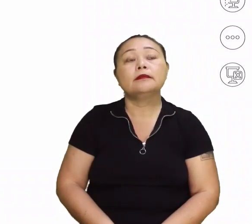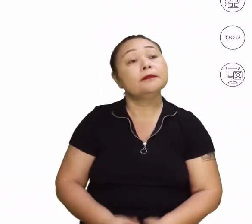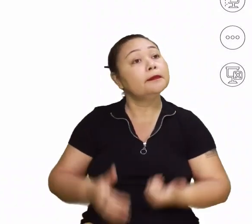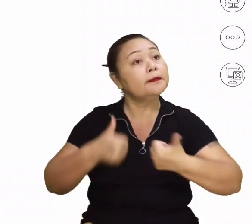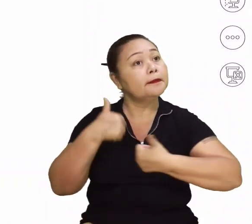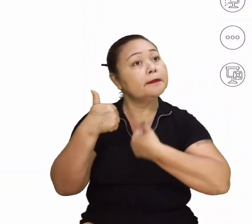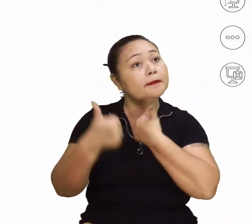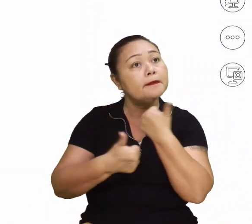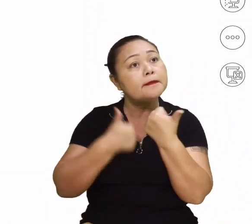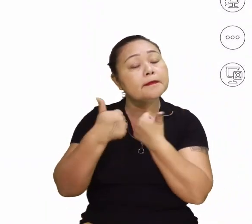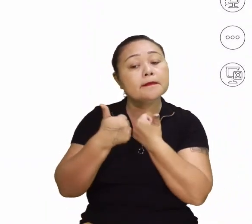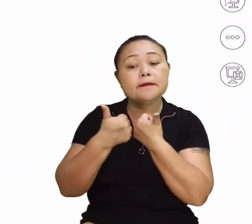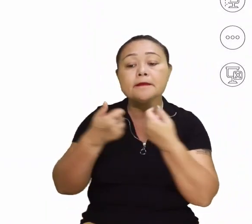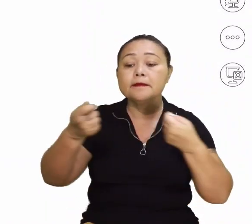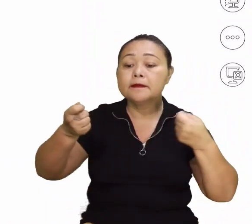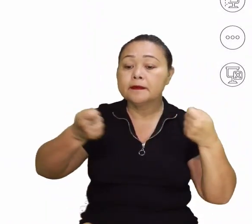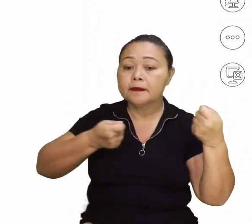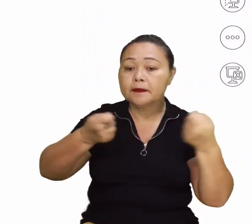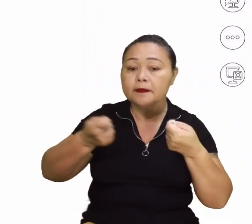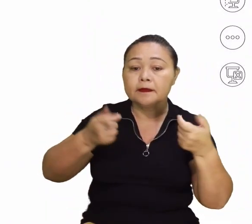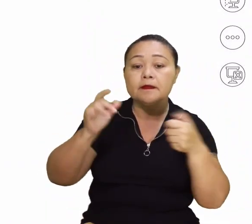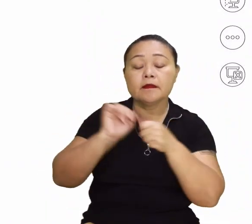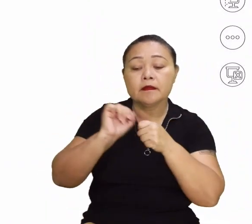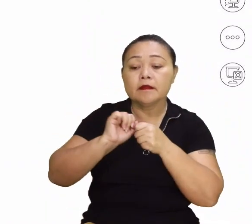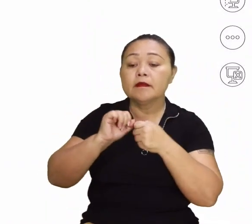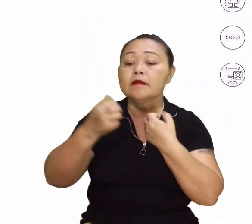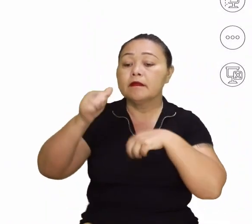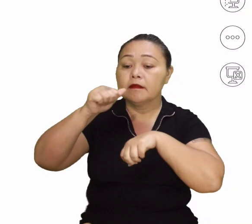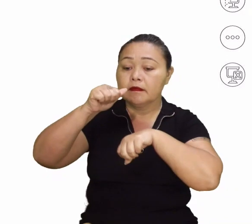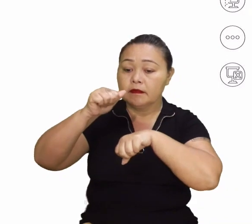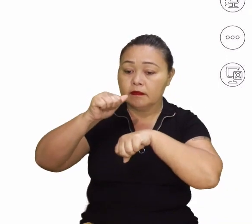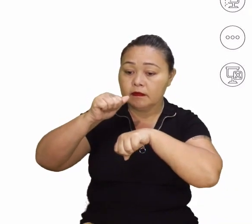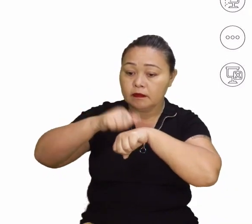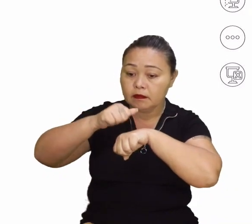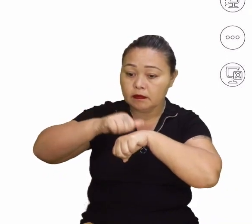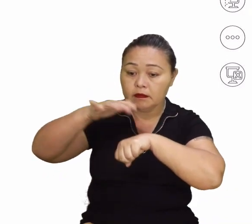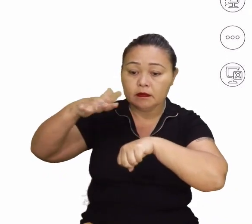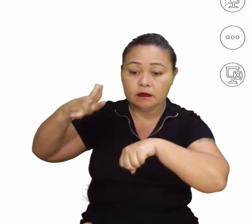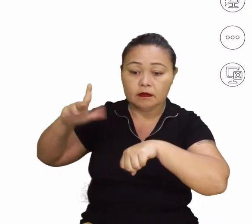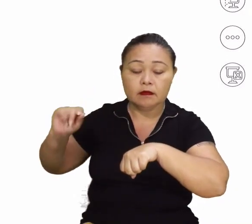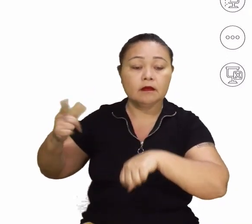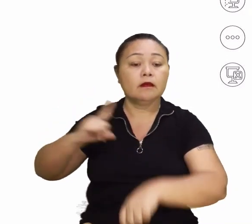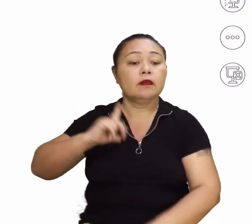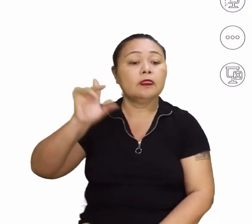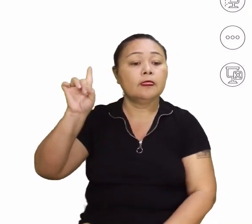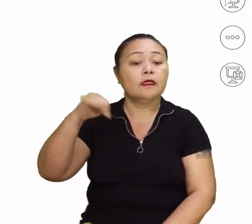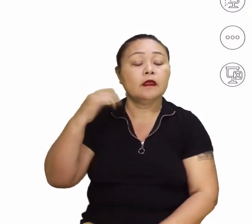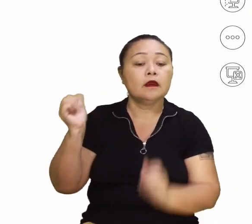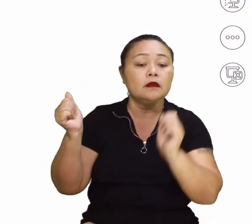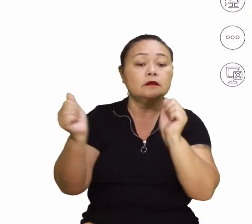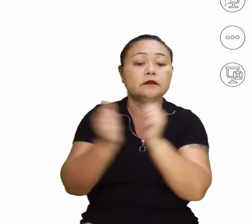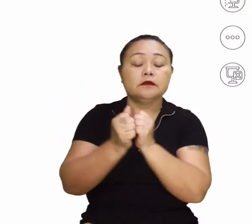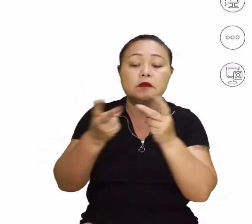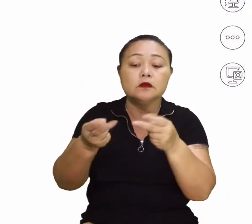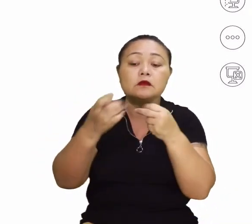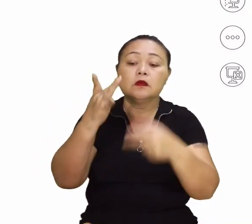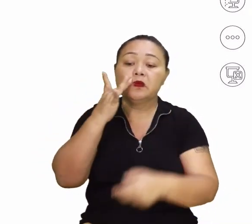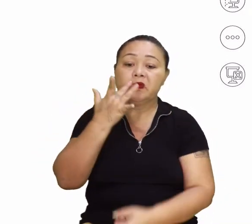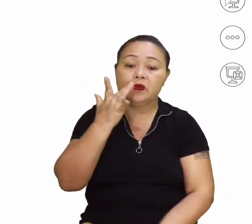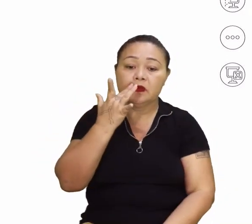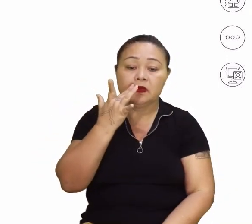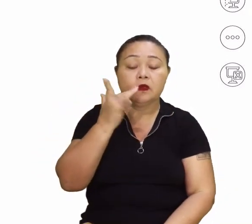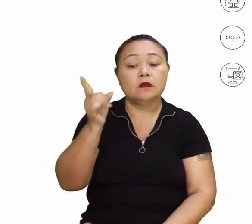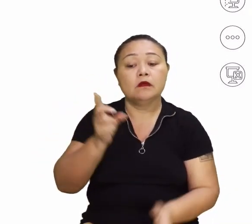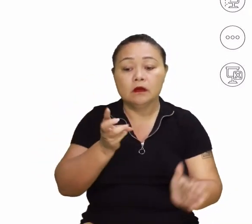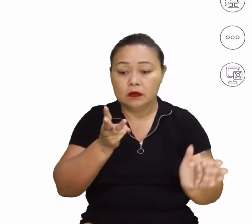Beleza, vamos falar sobre o garimpo de cassiterita e pedras preciosas. Junto com a extração de ouro